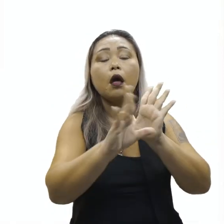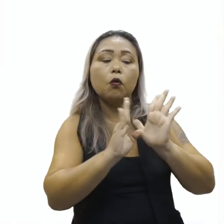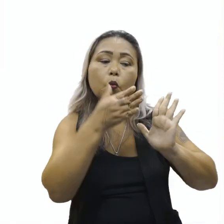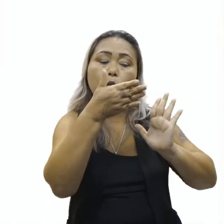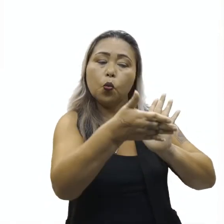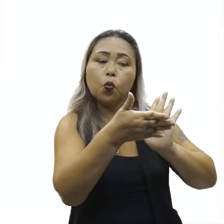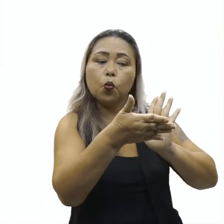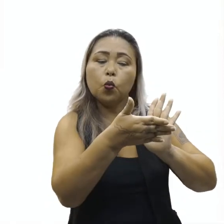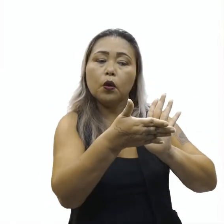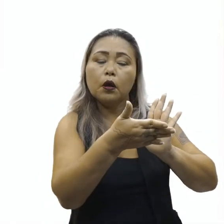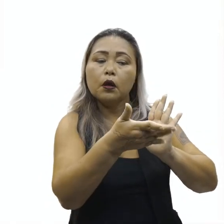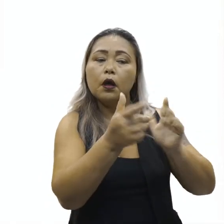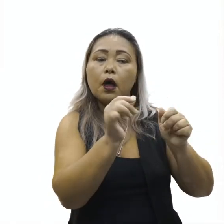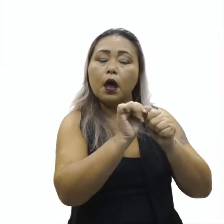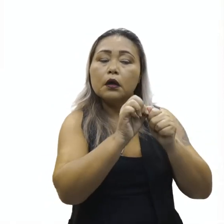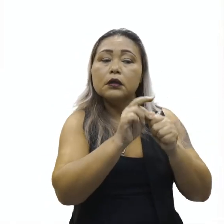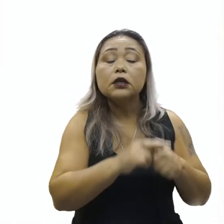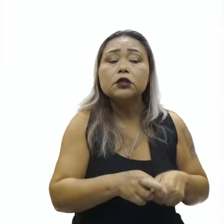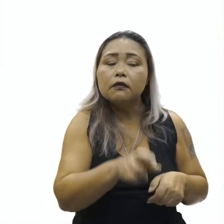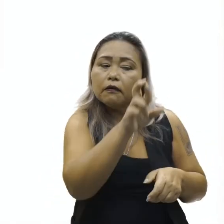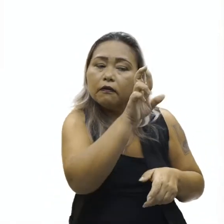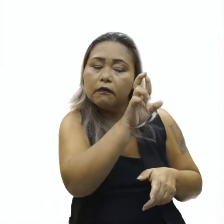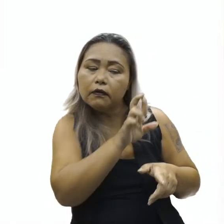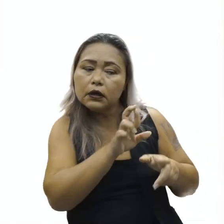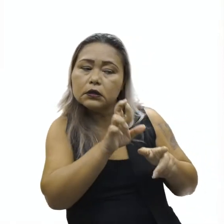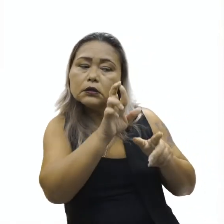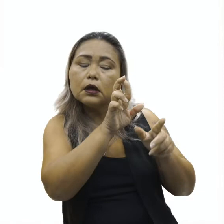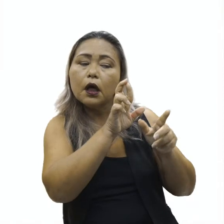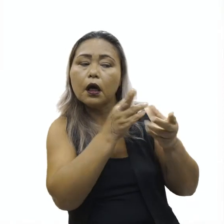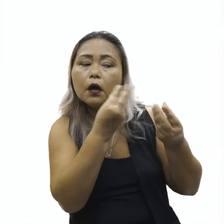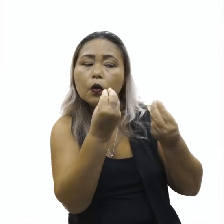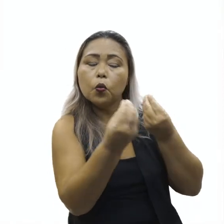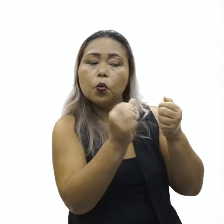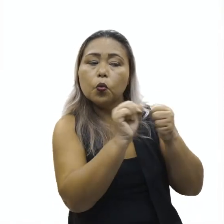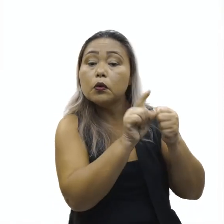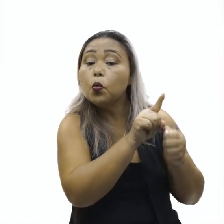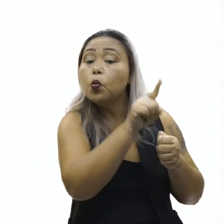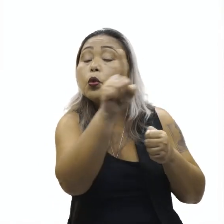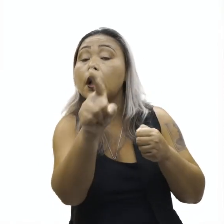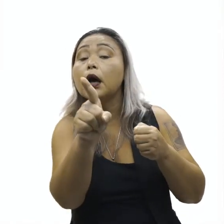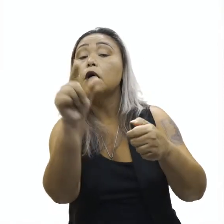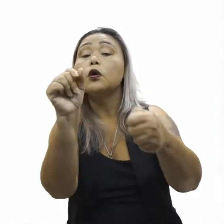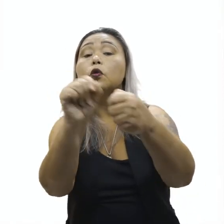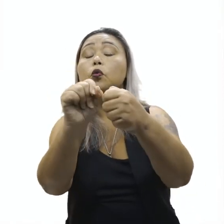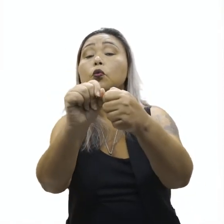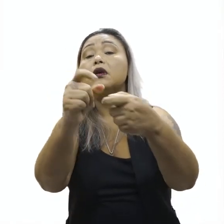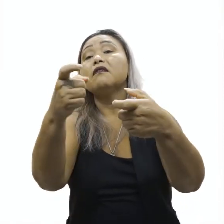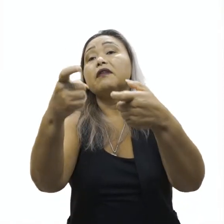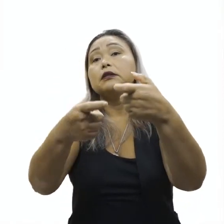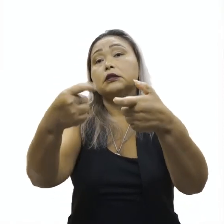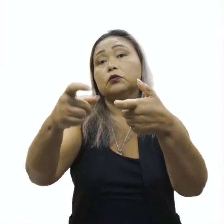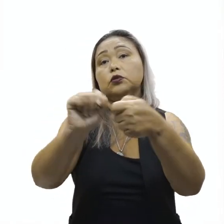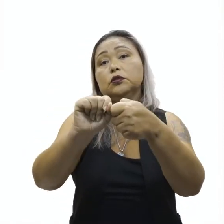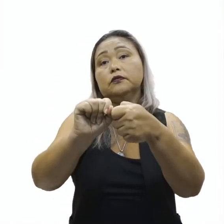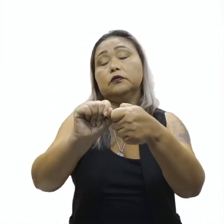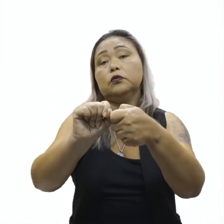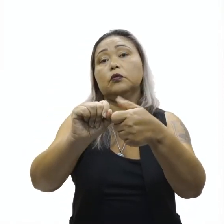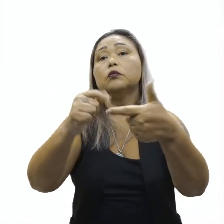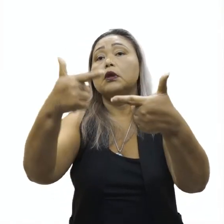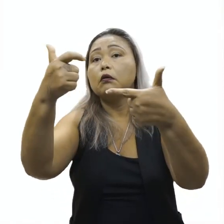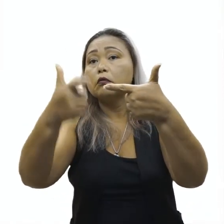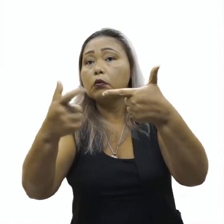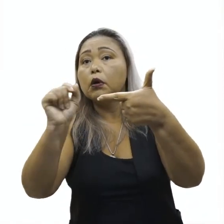de fiscalizar as ações do poder executivo. Então, quando o executivo faz uma